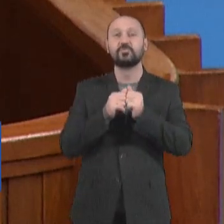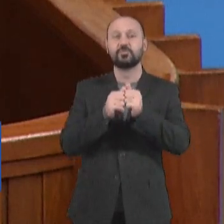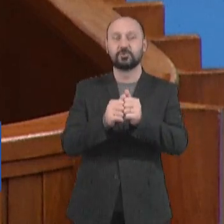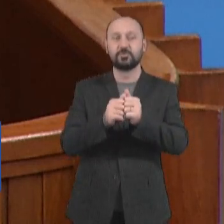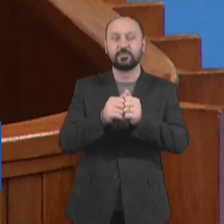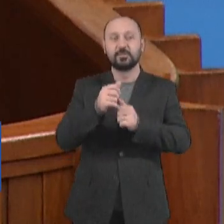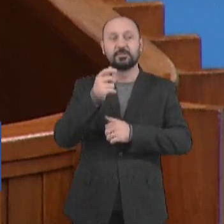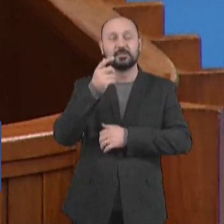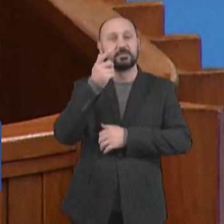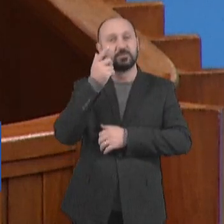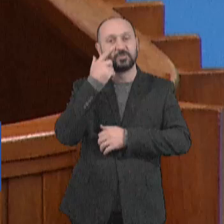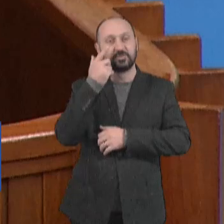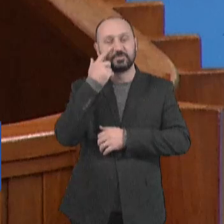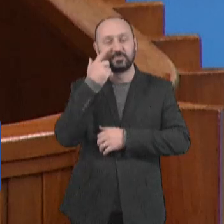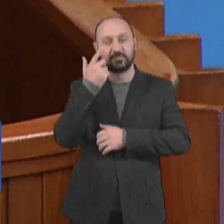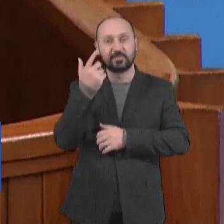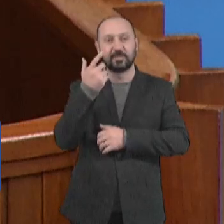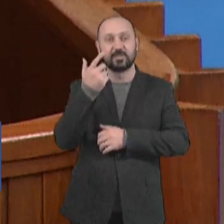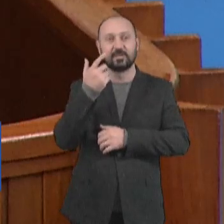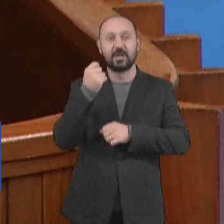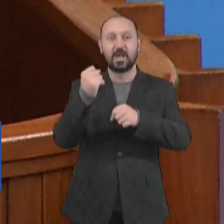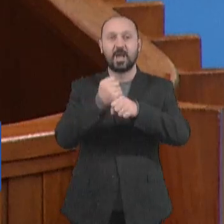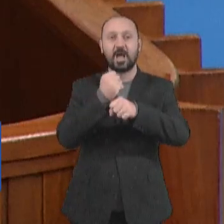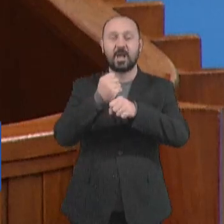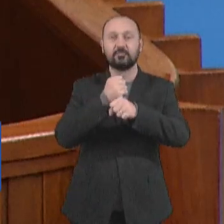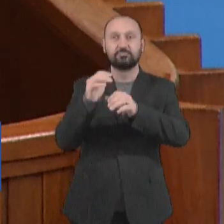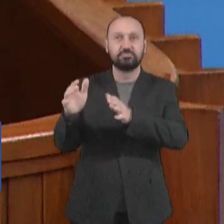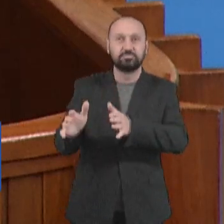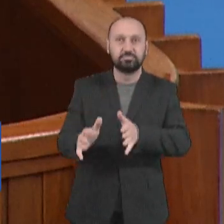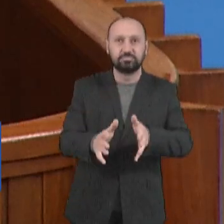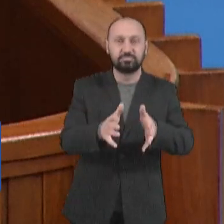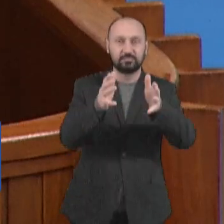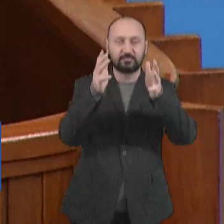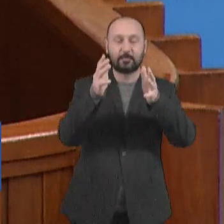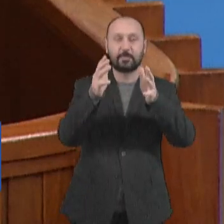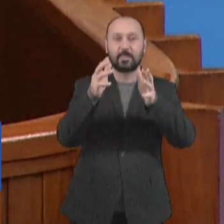de vivenciar, né, os monumentos que ali estão